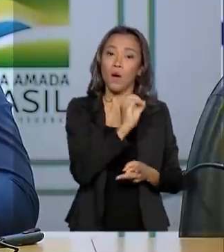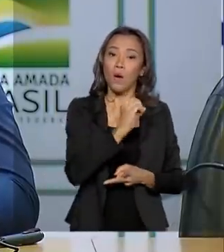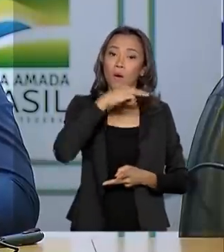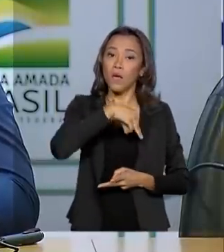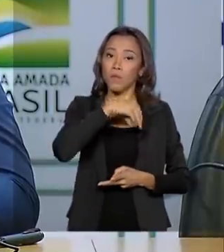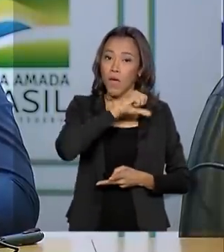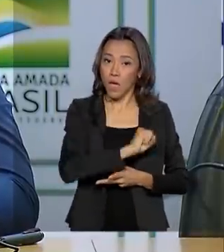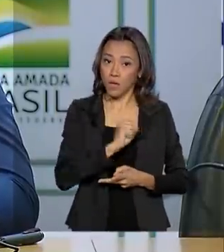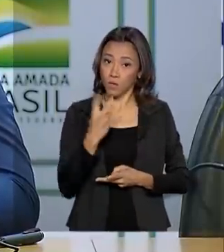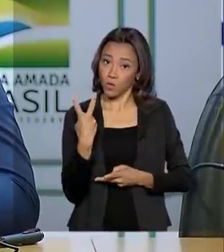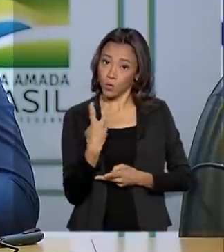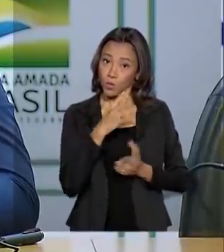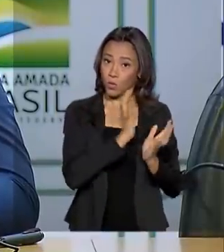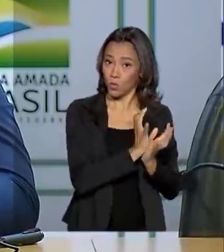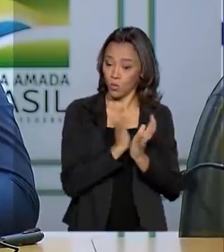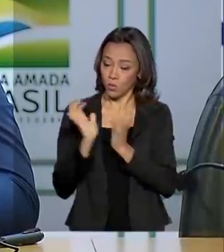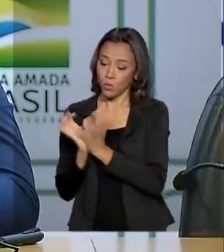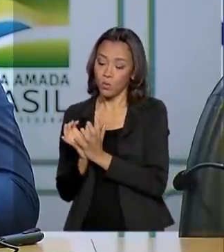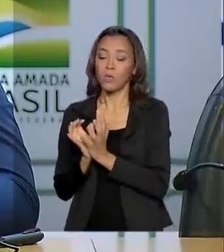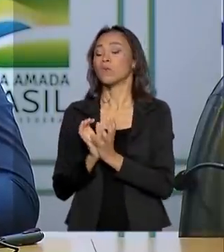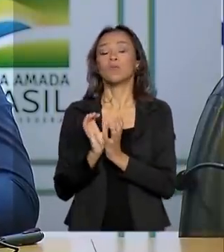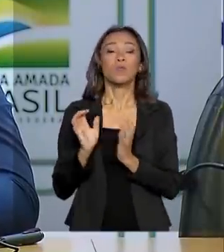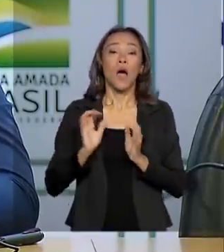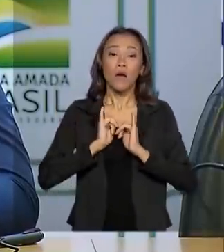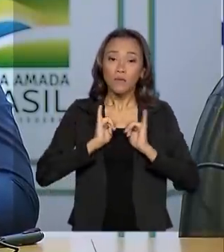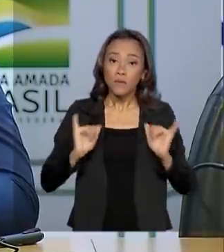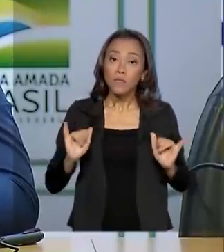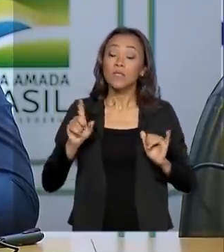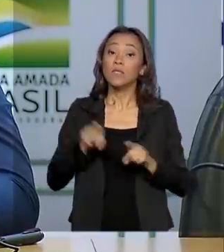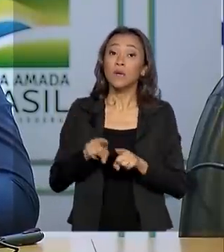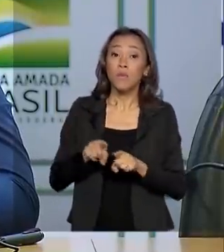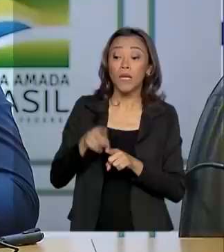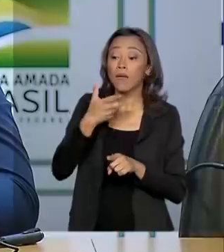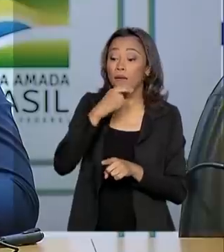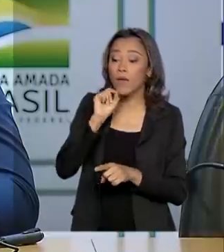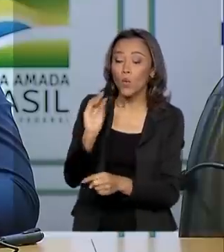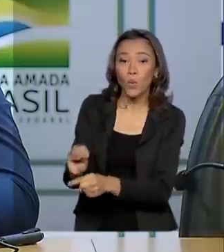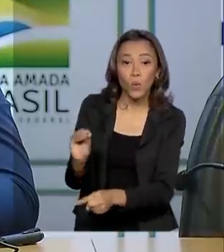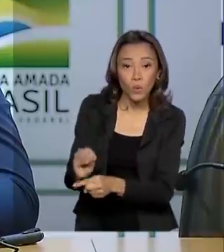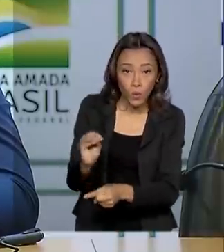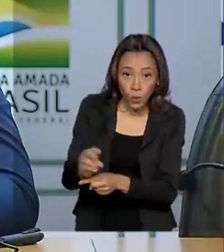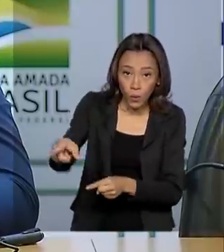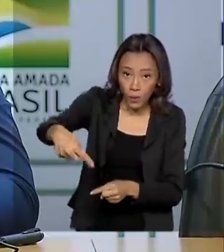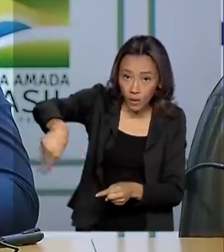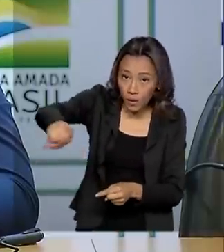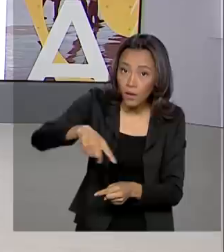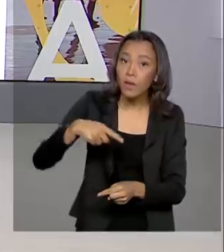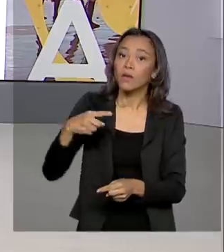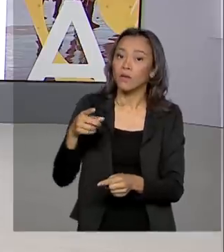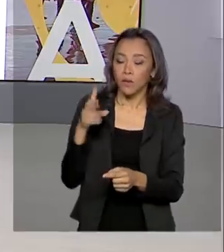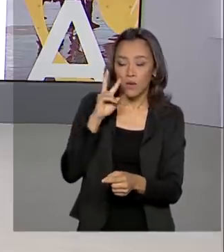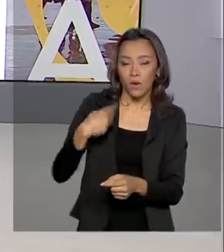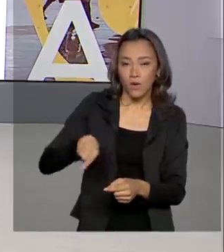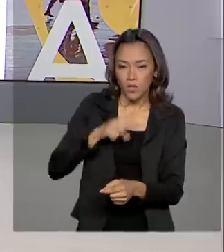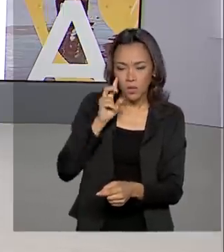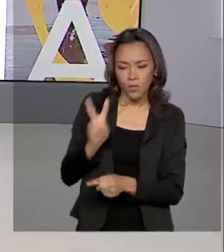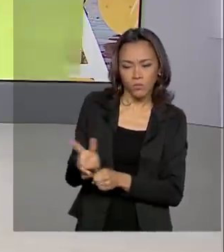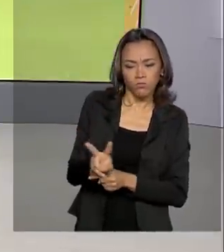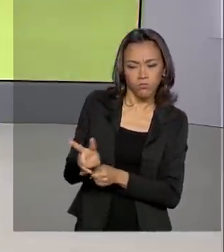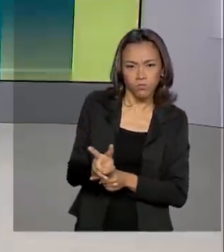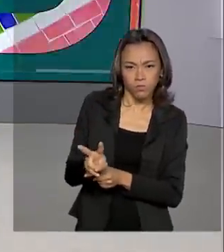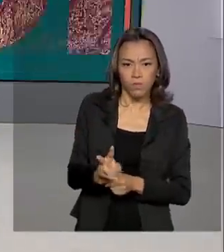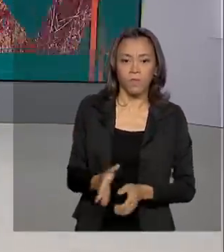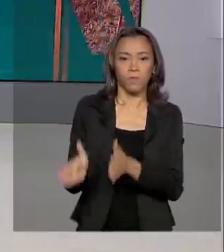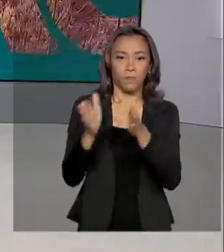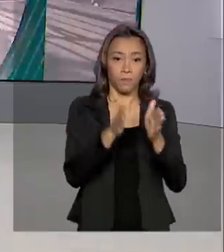que atender um paciente ou manipularam alguma amostra biológica do paciente e há uma